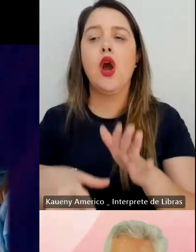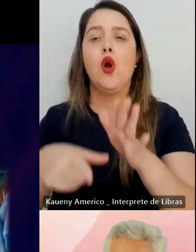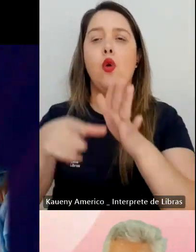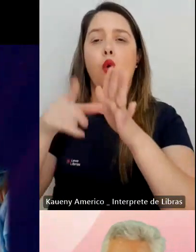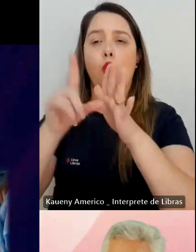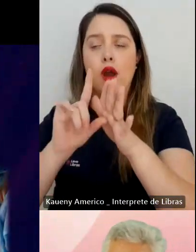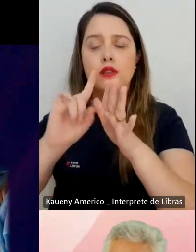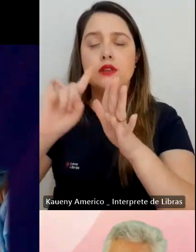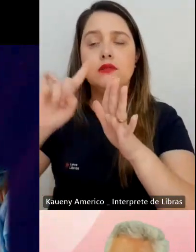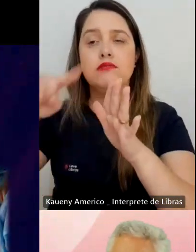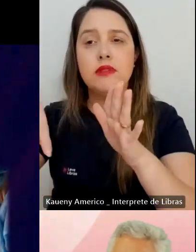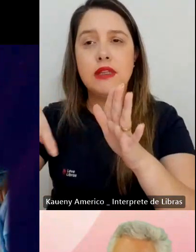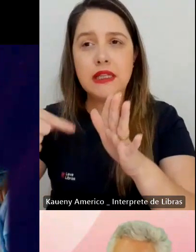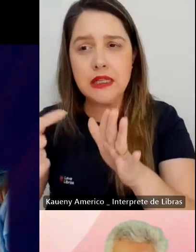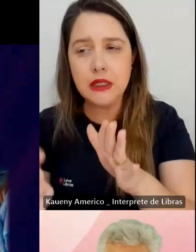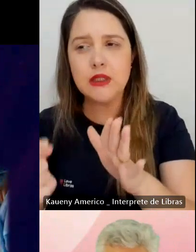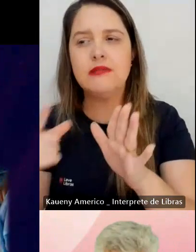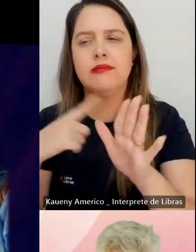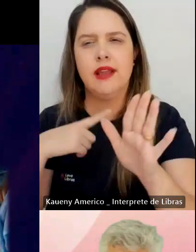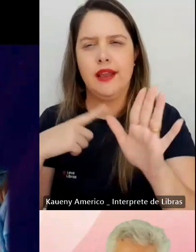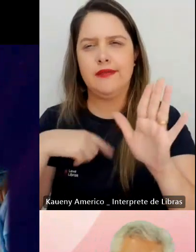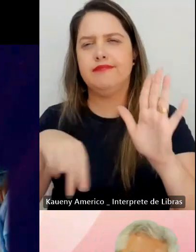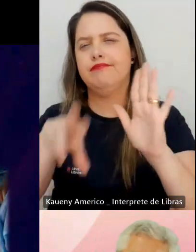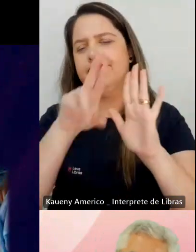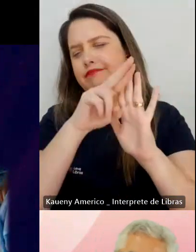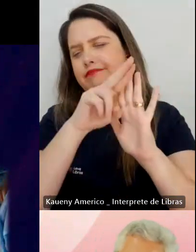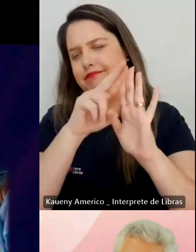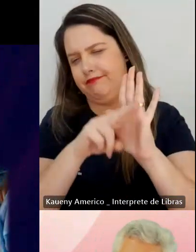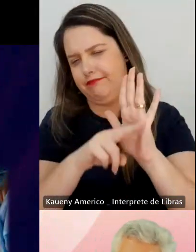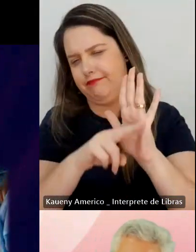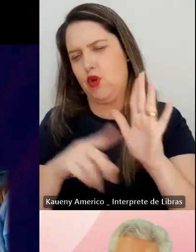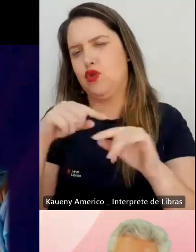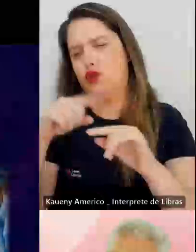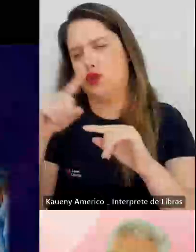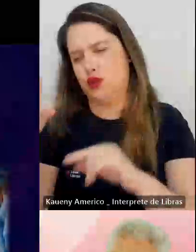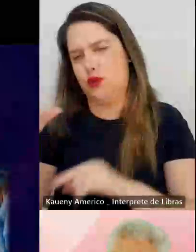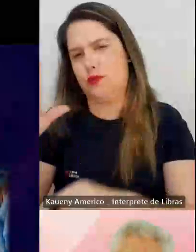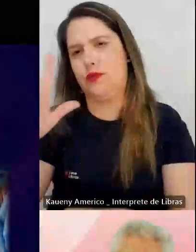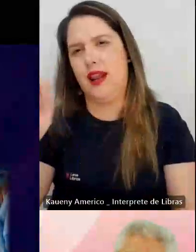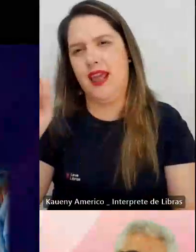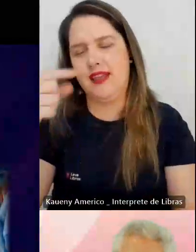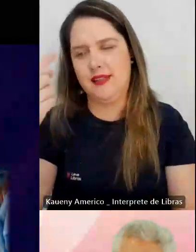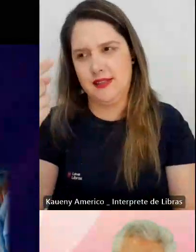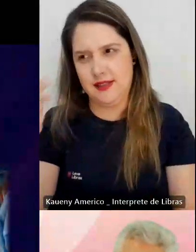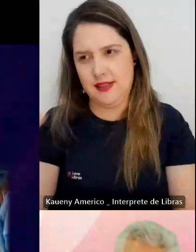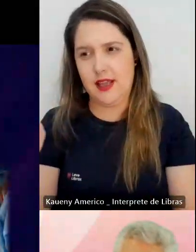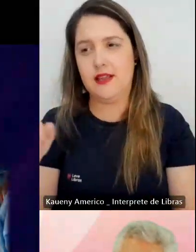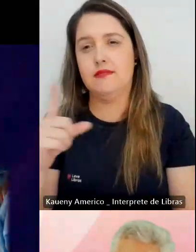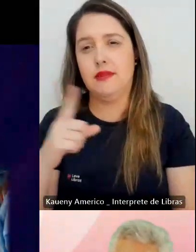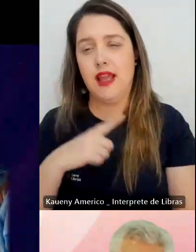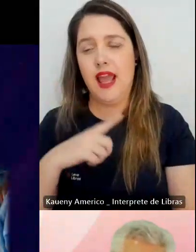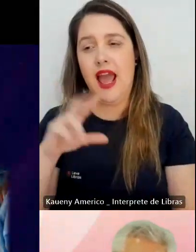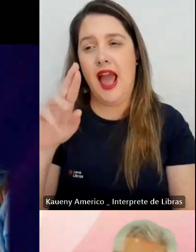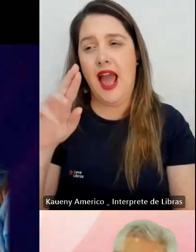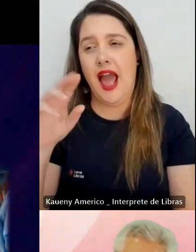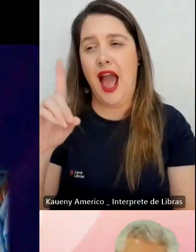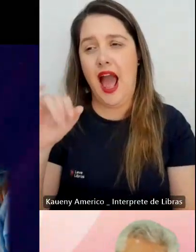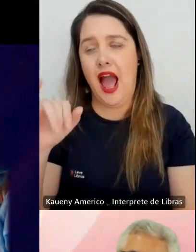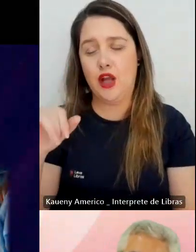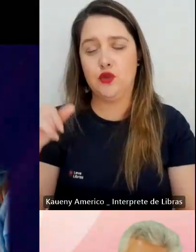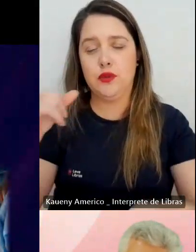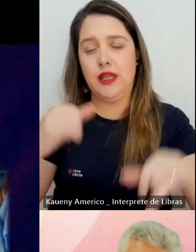Existem protocolos conforme o tipo de lesão, conforme o tamanho da lesão, que a rádio e a químio podem ser